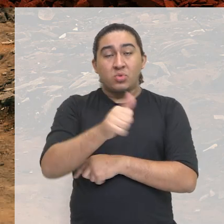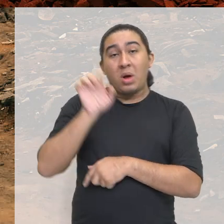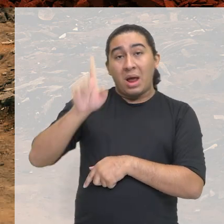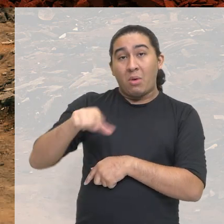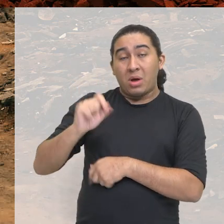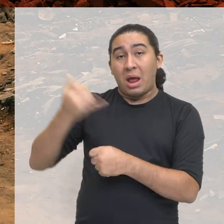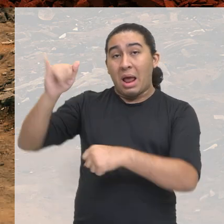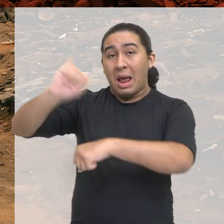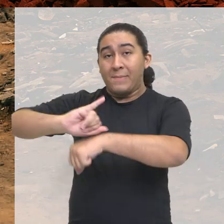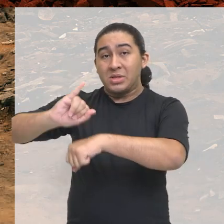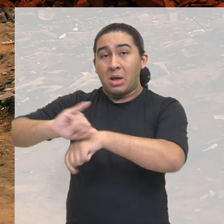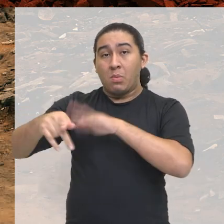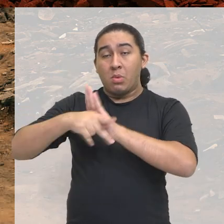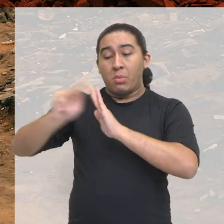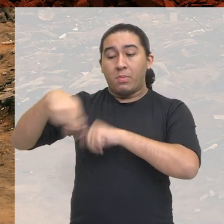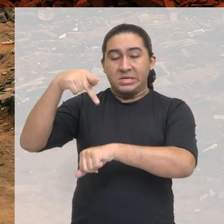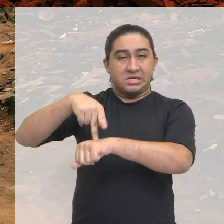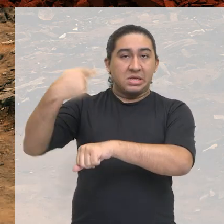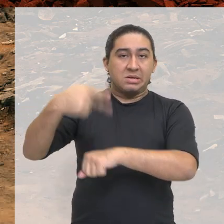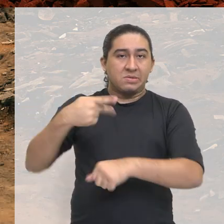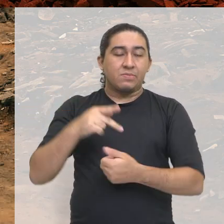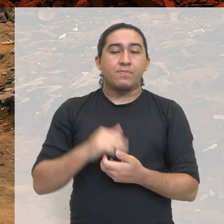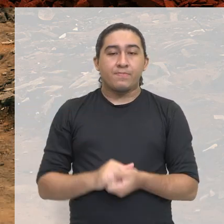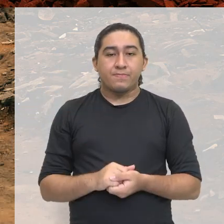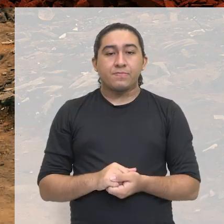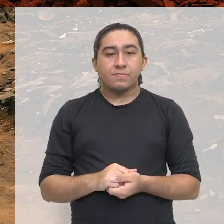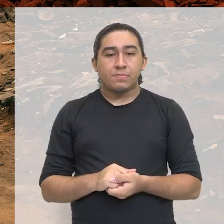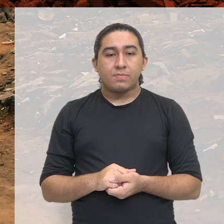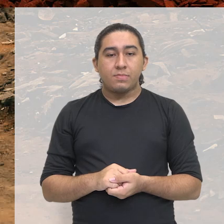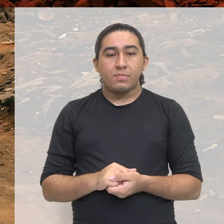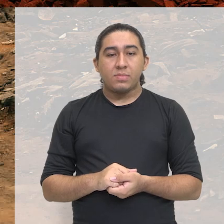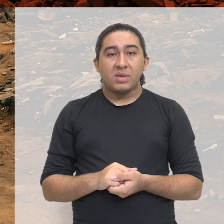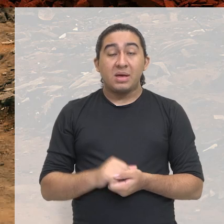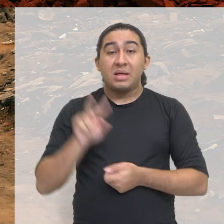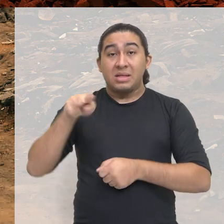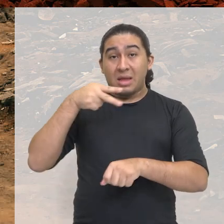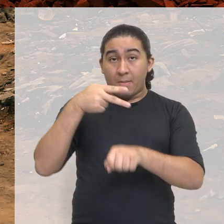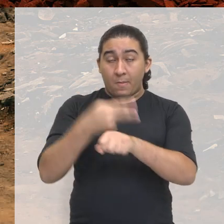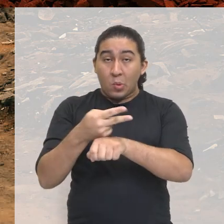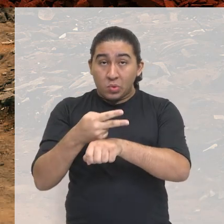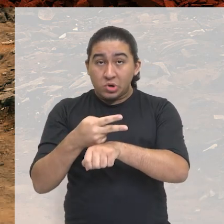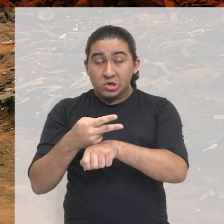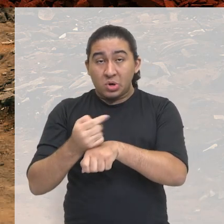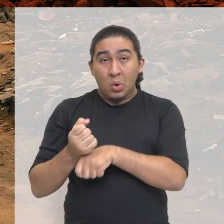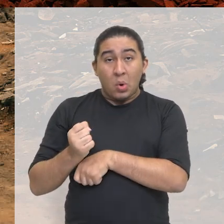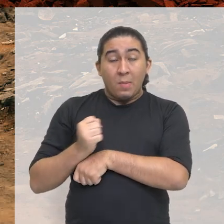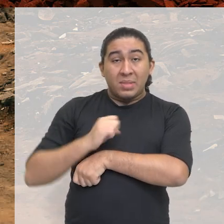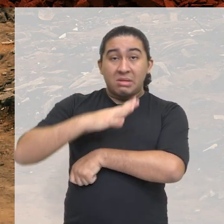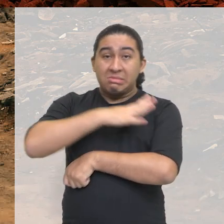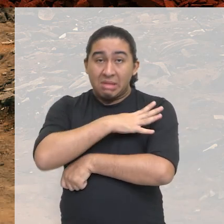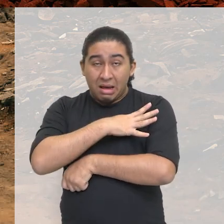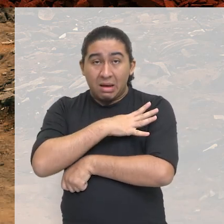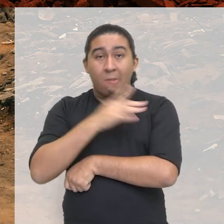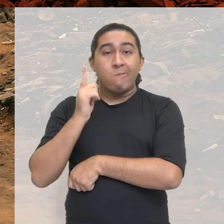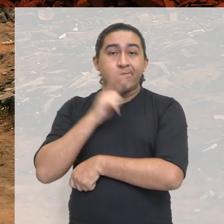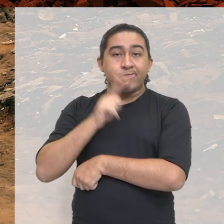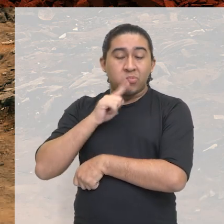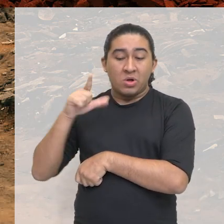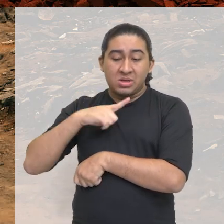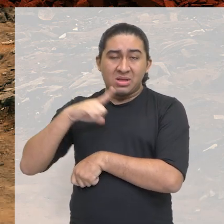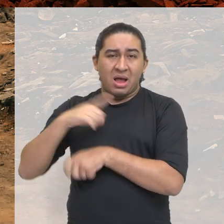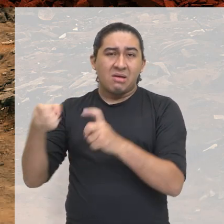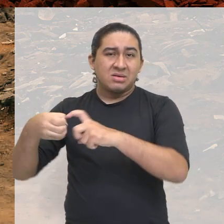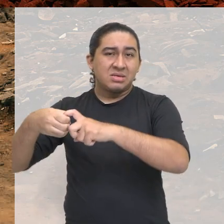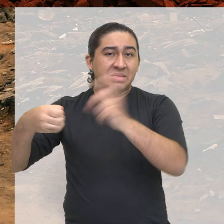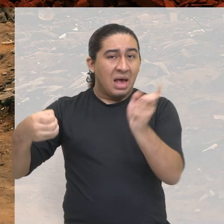então é a principal cidade do território. Então, quando as tropas americanas saem do território afegão, o Talibã